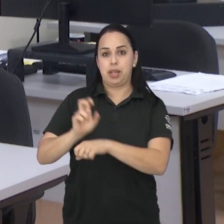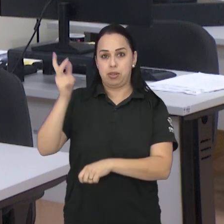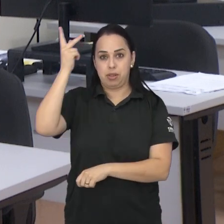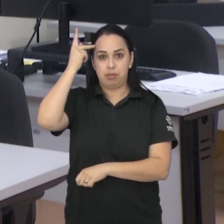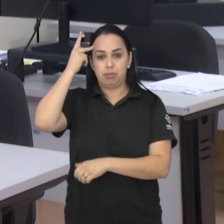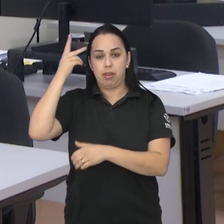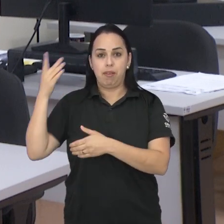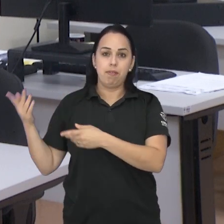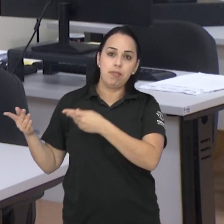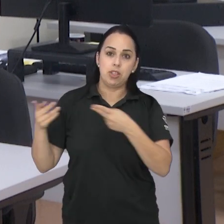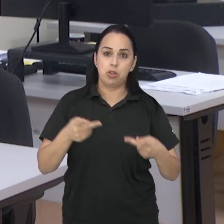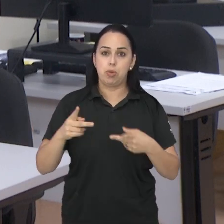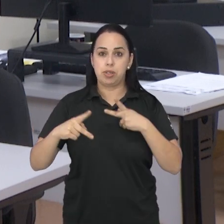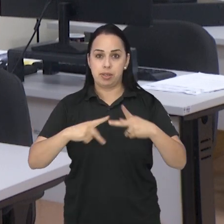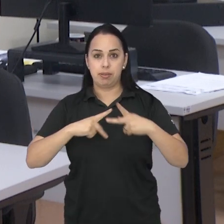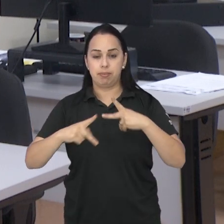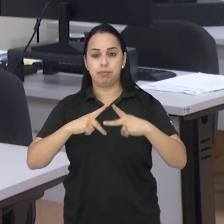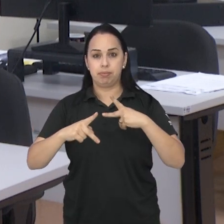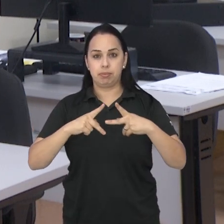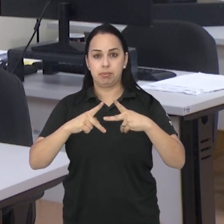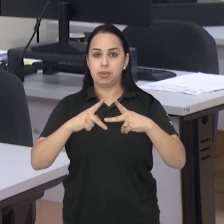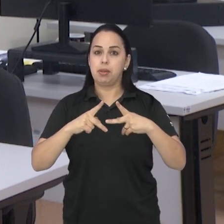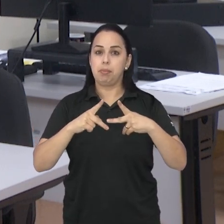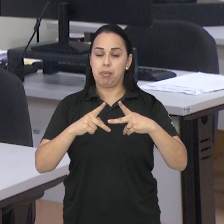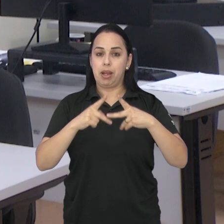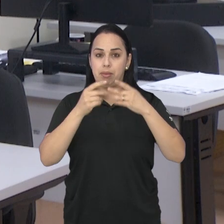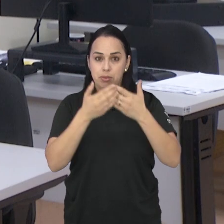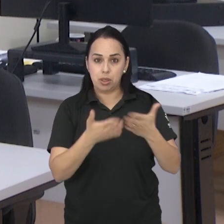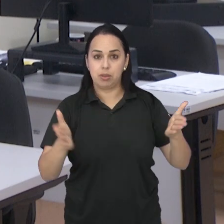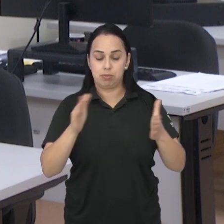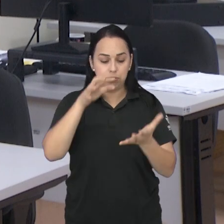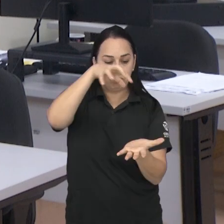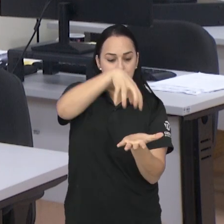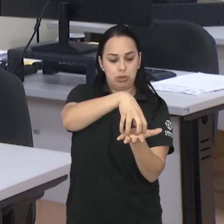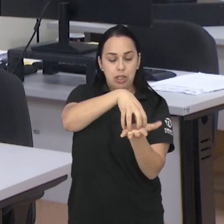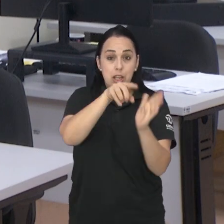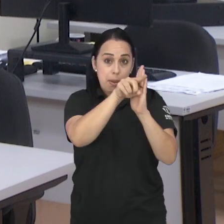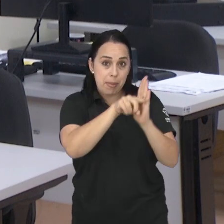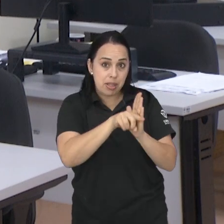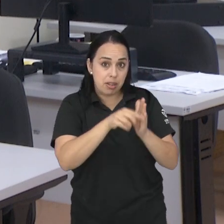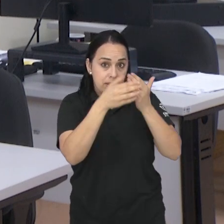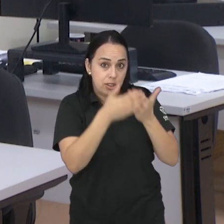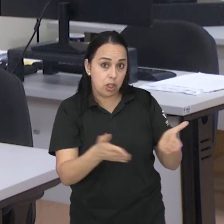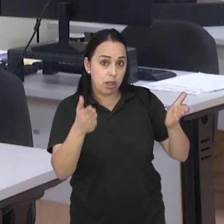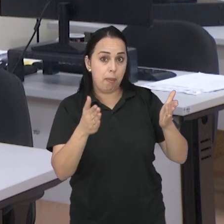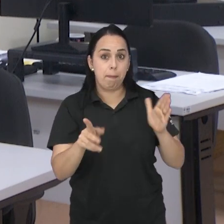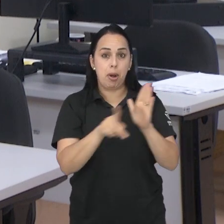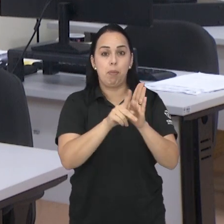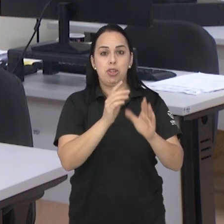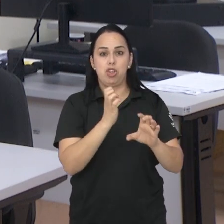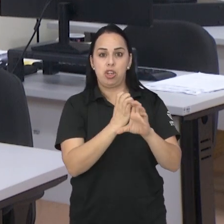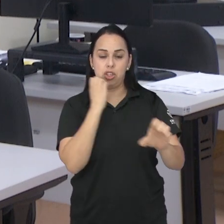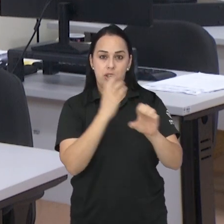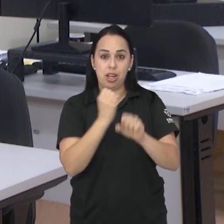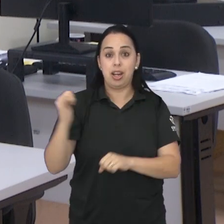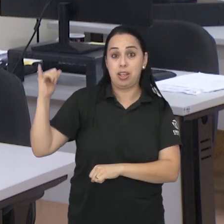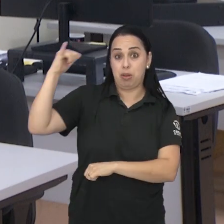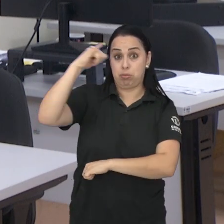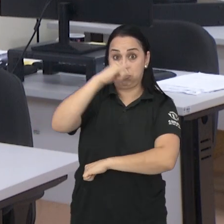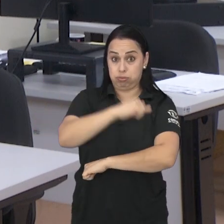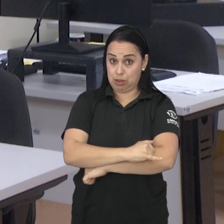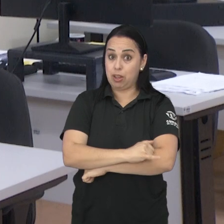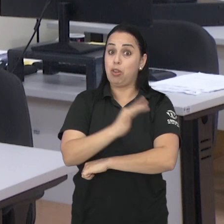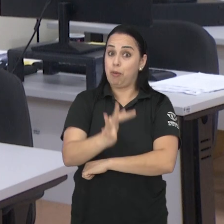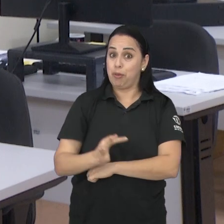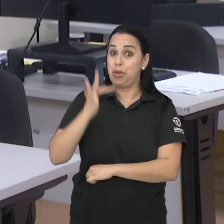estado de São Paulo, esteve em São José dos Campos para o lançamento do Centro de Pesquisa em Engenharia e Mobilidade